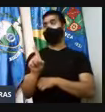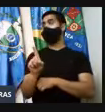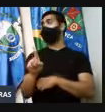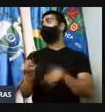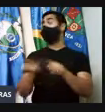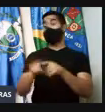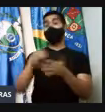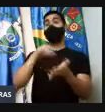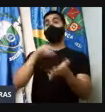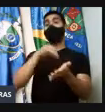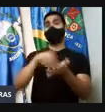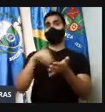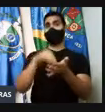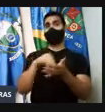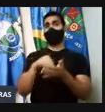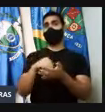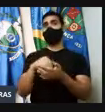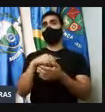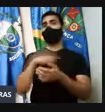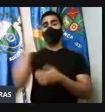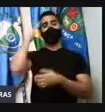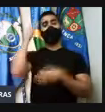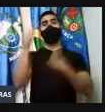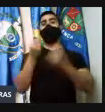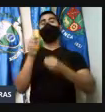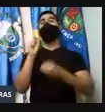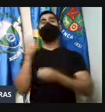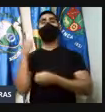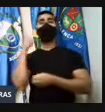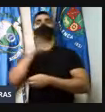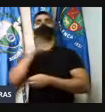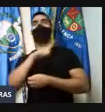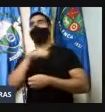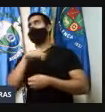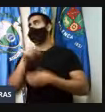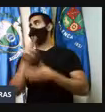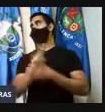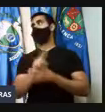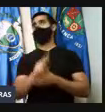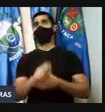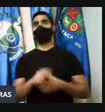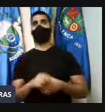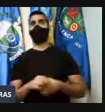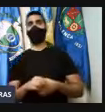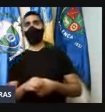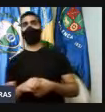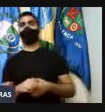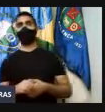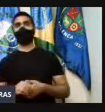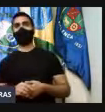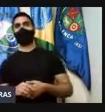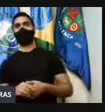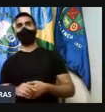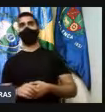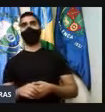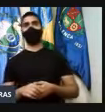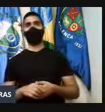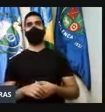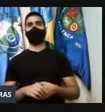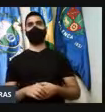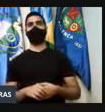que a gente tenha a real noção do que está acontecendo na nossa cidade. Presidente, pela ordem, por favor. Por não,